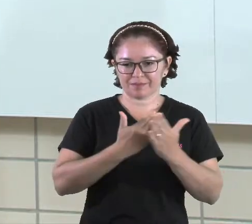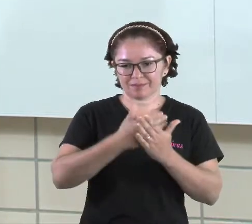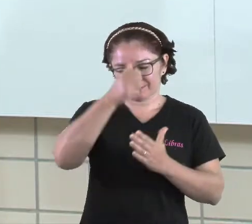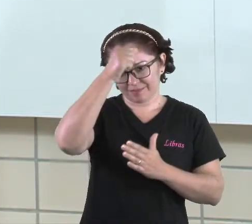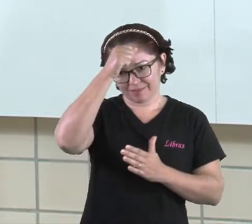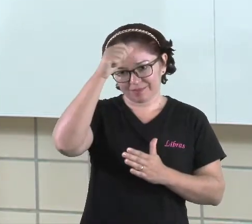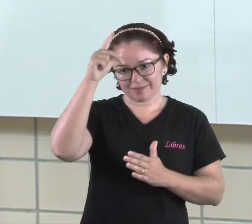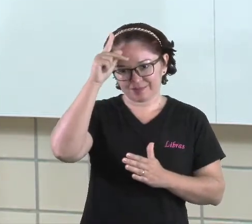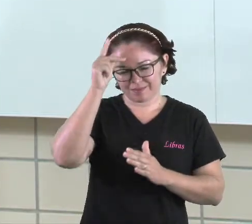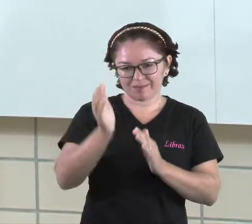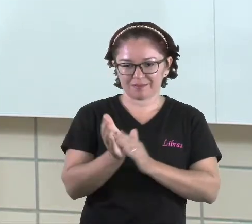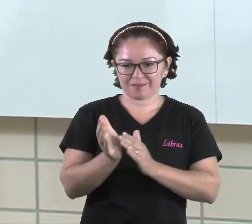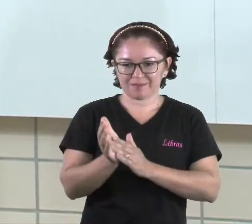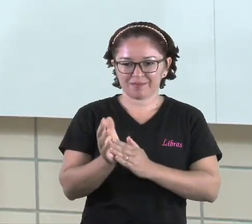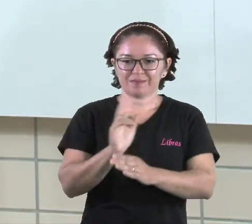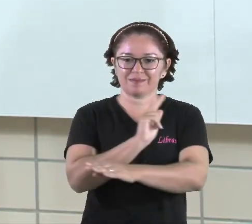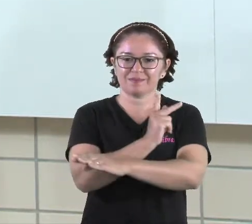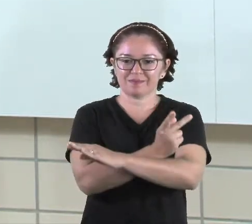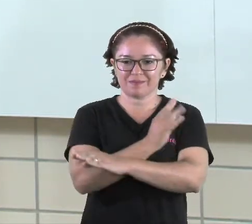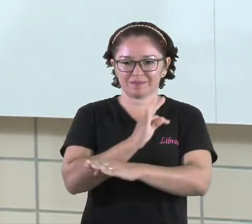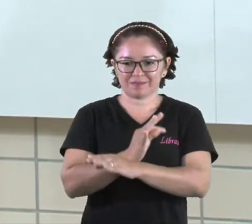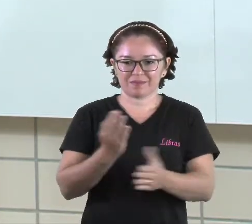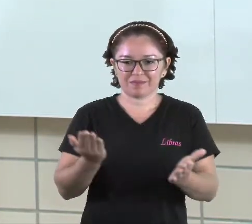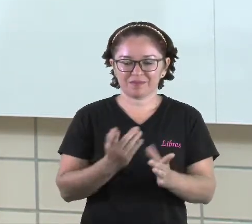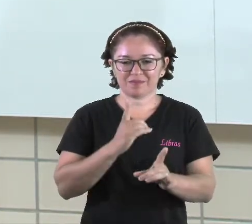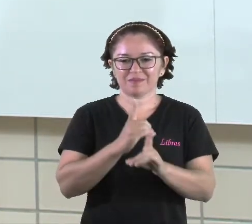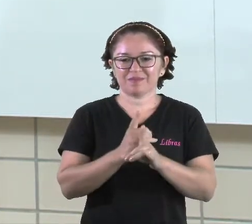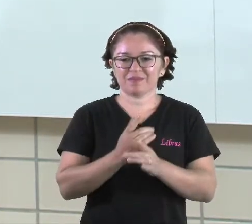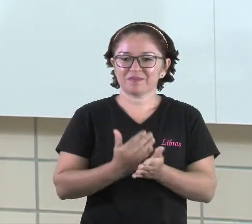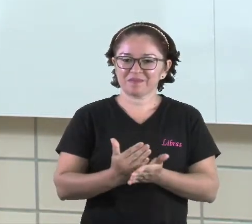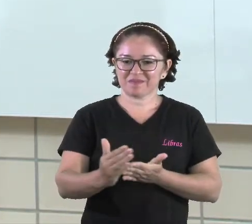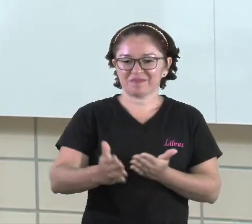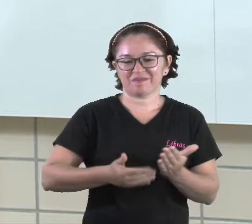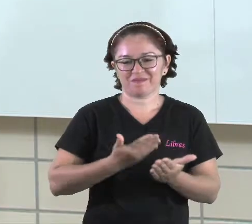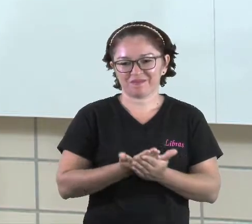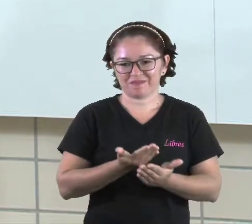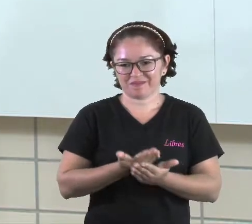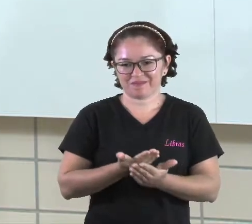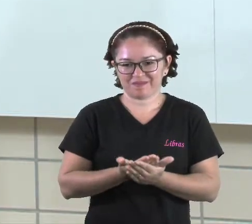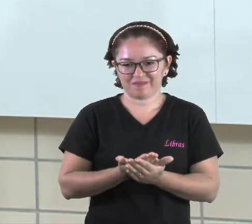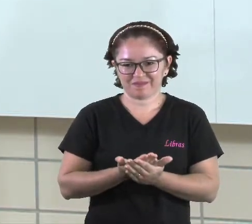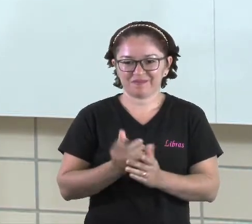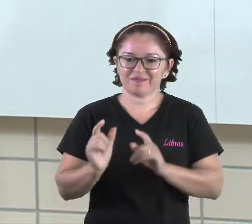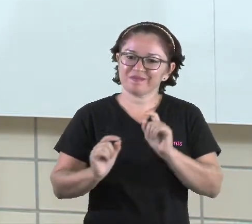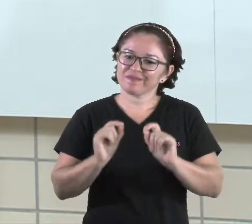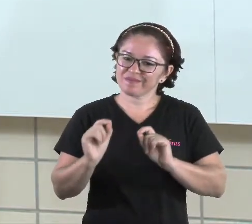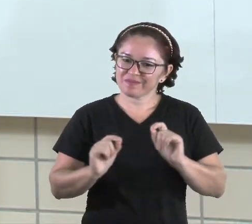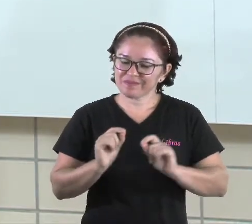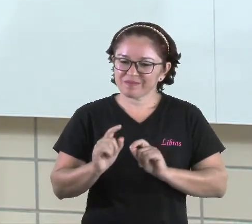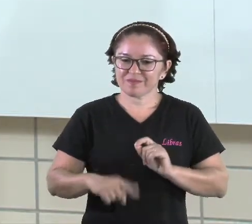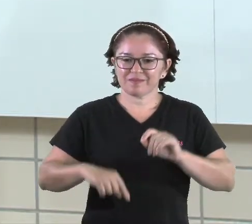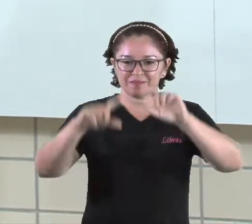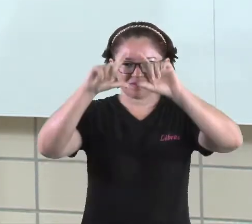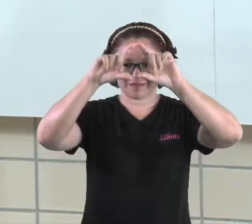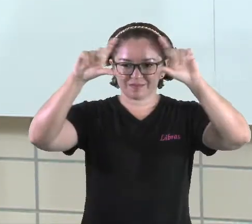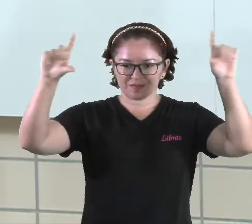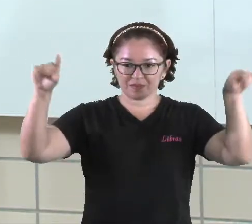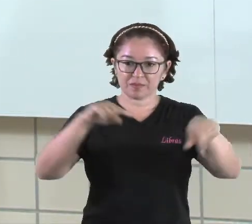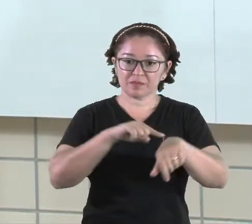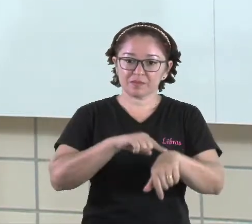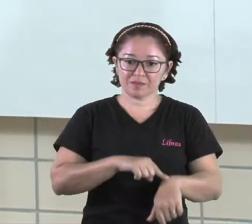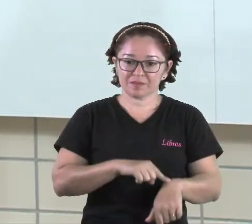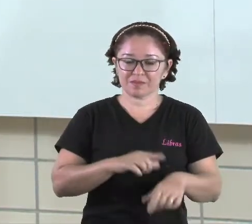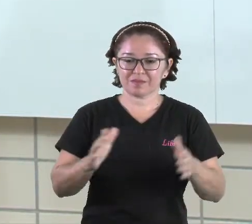estamos aqui para mais uma aula onde nós vamos estudar a Era Vargas,